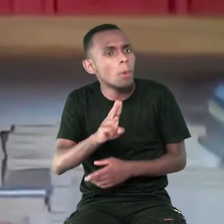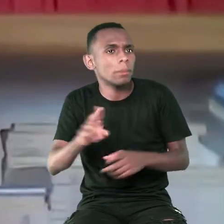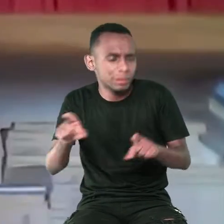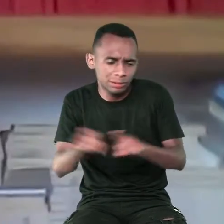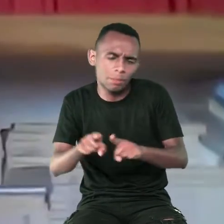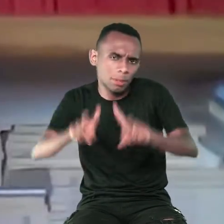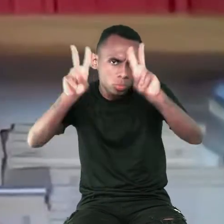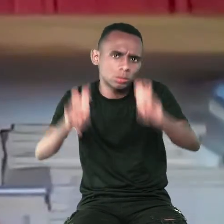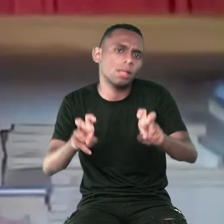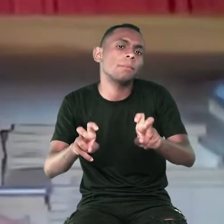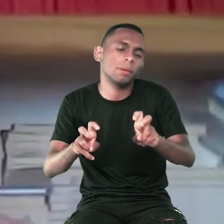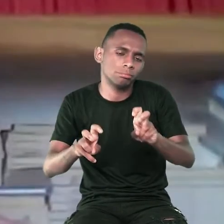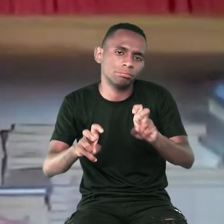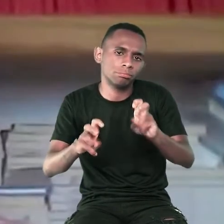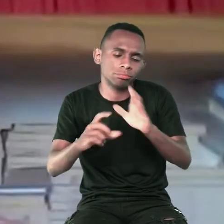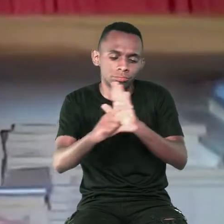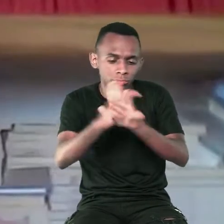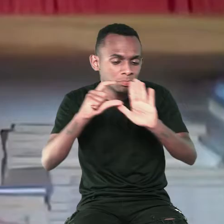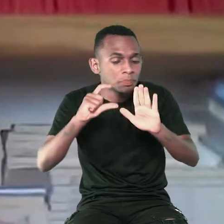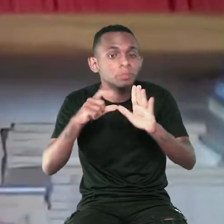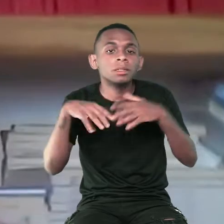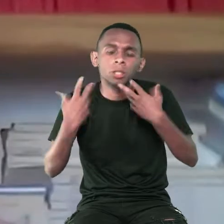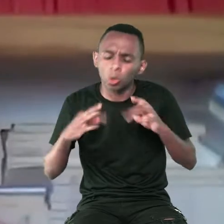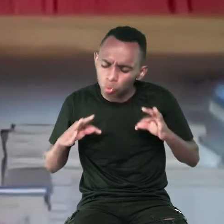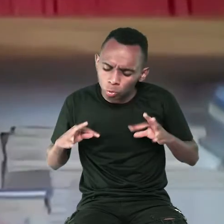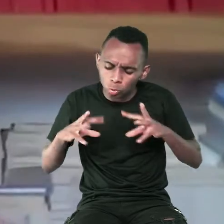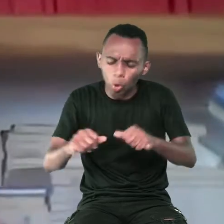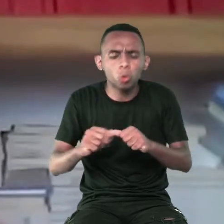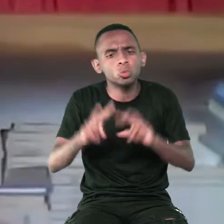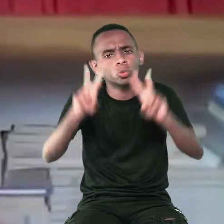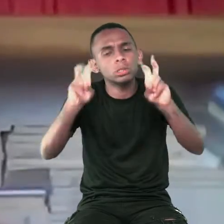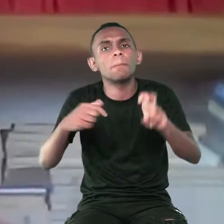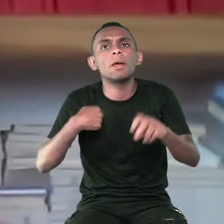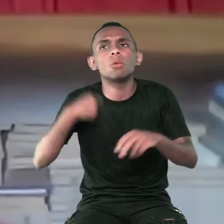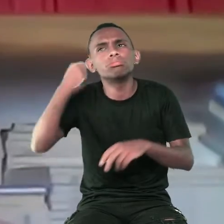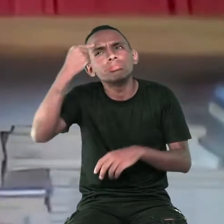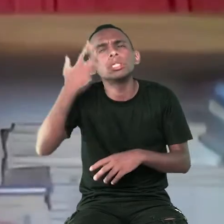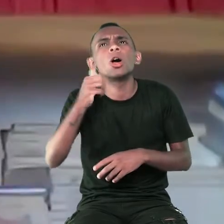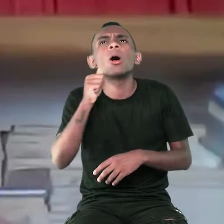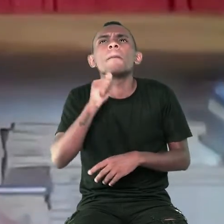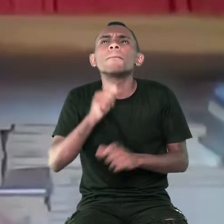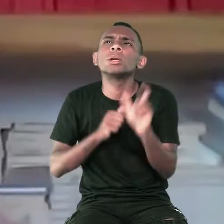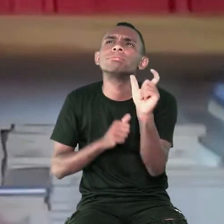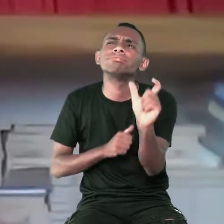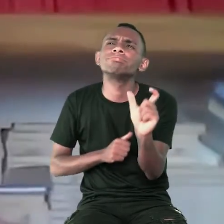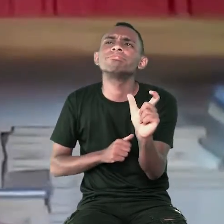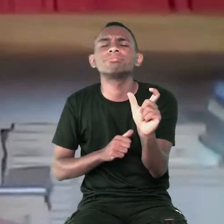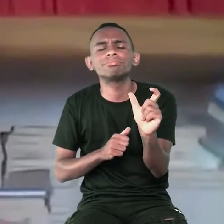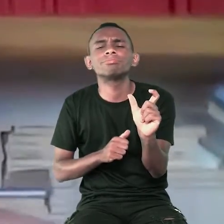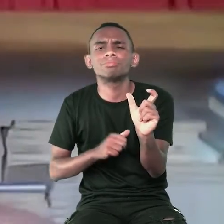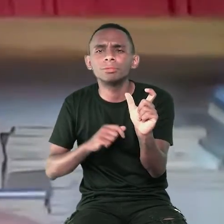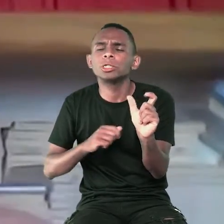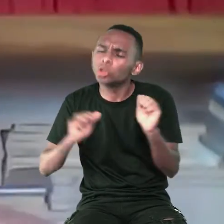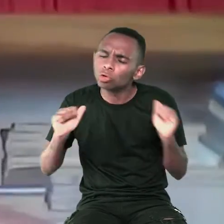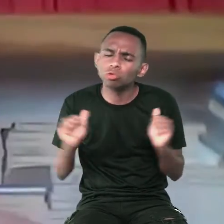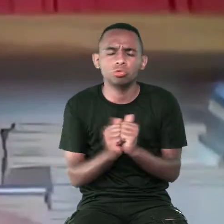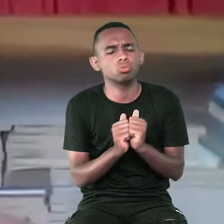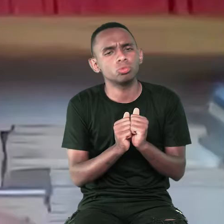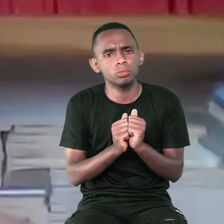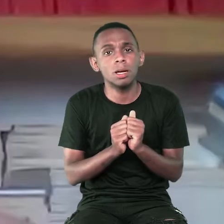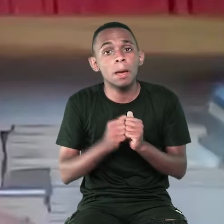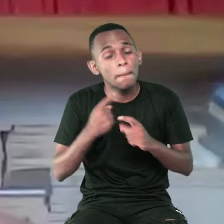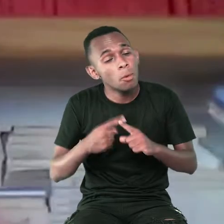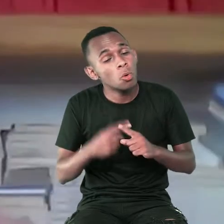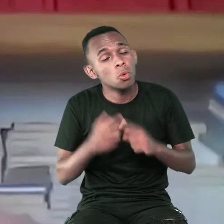no título do livro. Então, todos os títulos que eu pensei, a palavra mulher ou mulheres estava incluído, porque